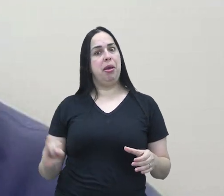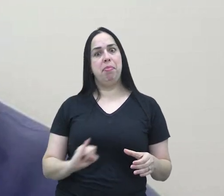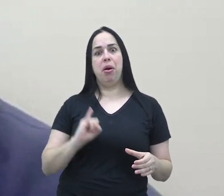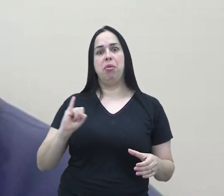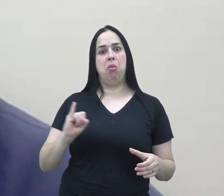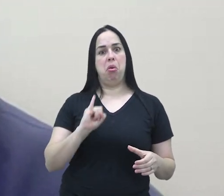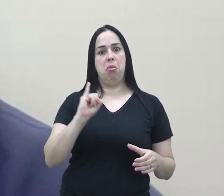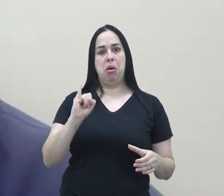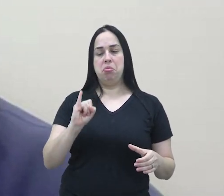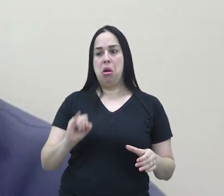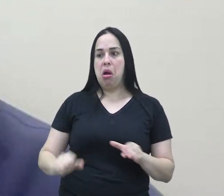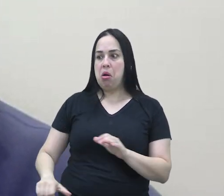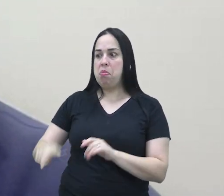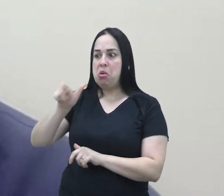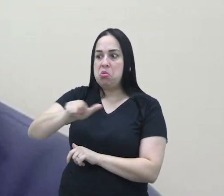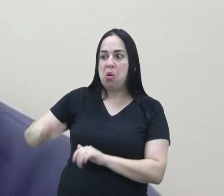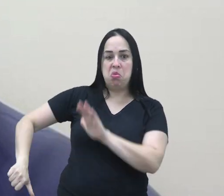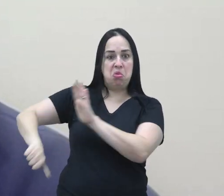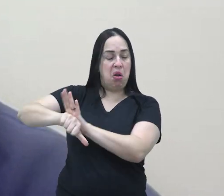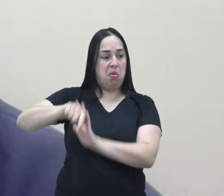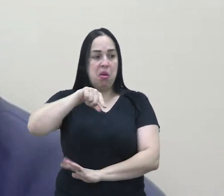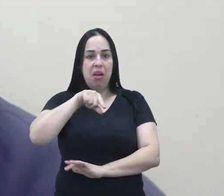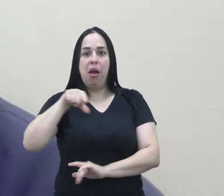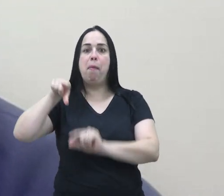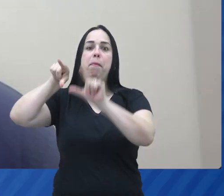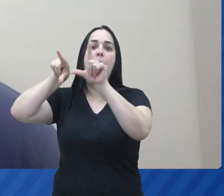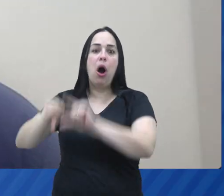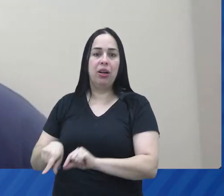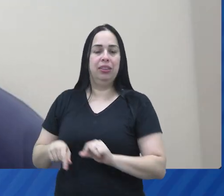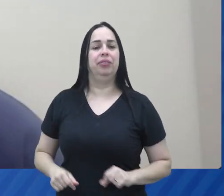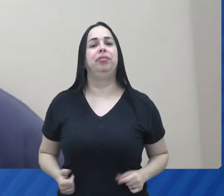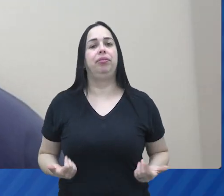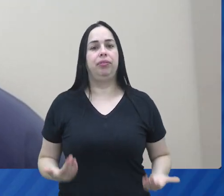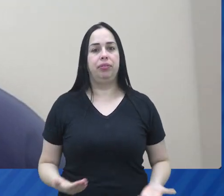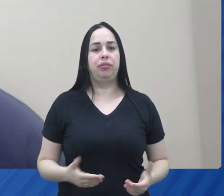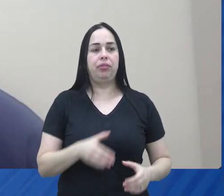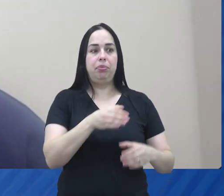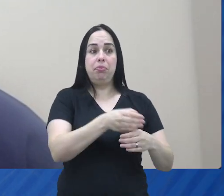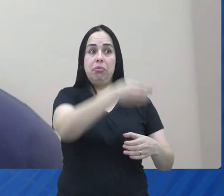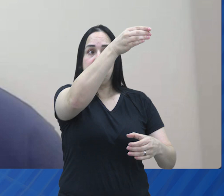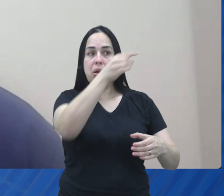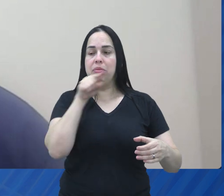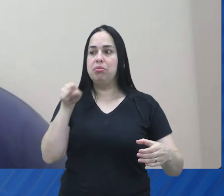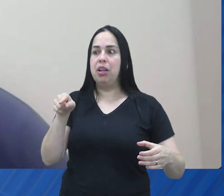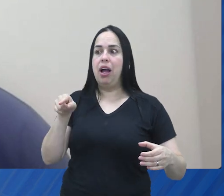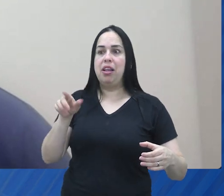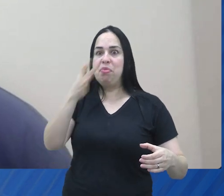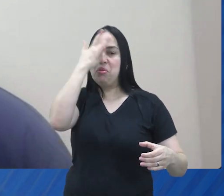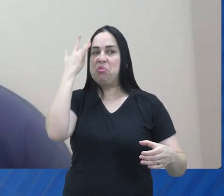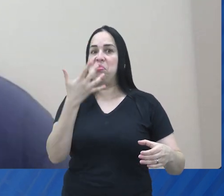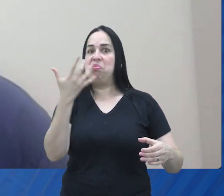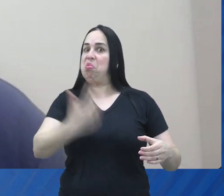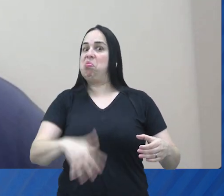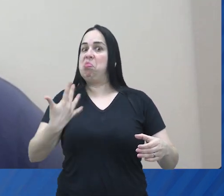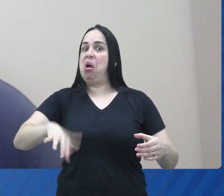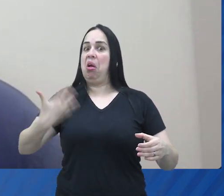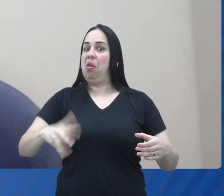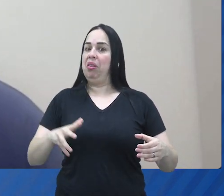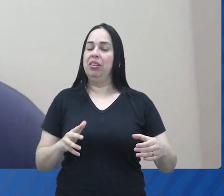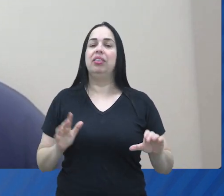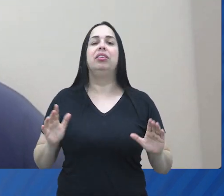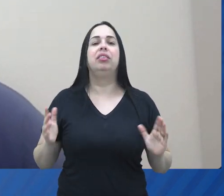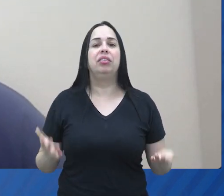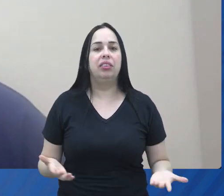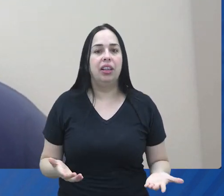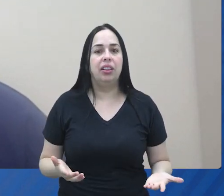um impacto relevante para inibir criminosos. Naturalmente, a própria existência do totem já afasta criminosos. Nós temos uma